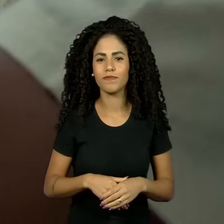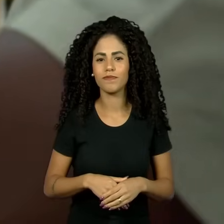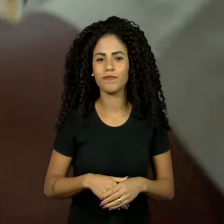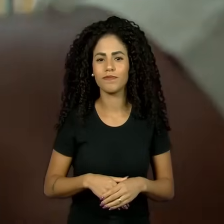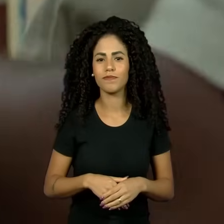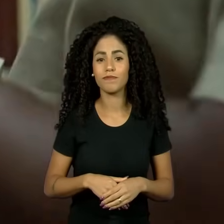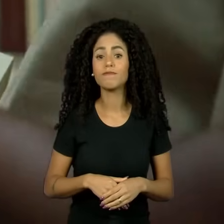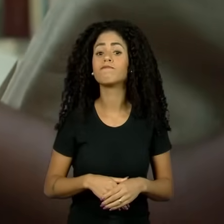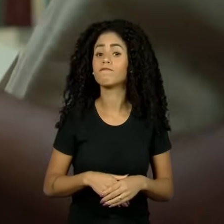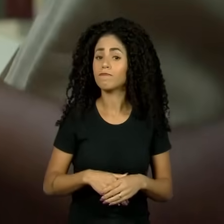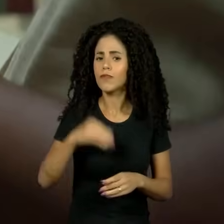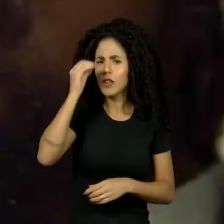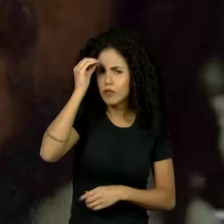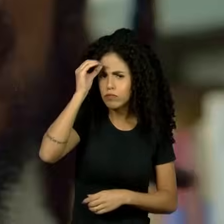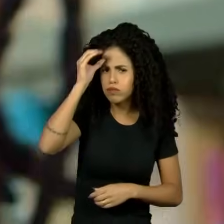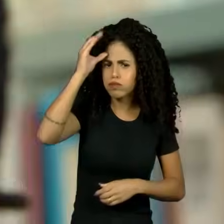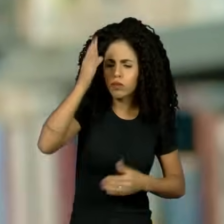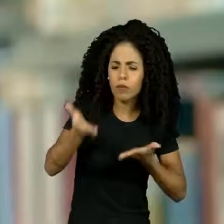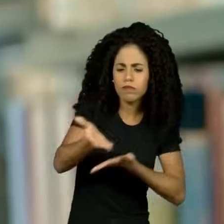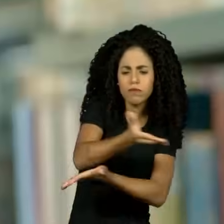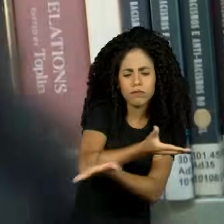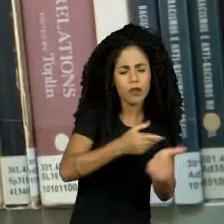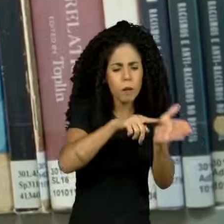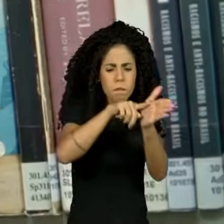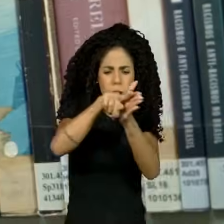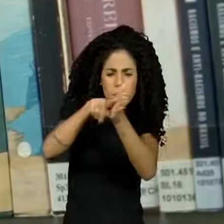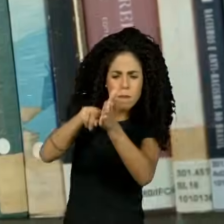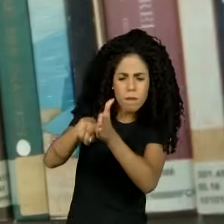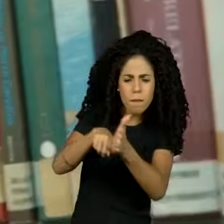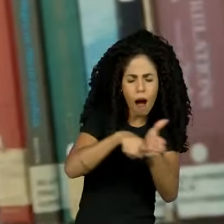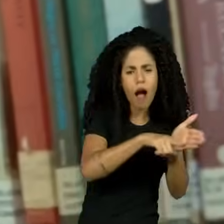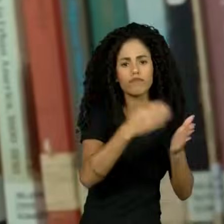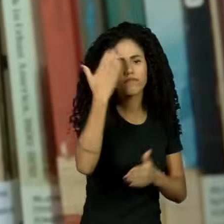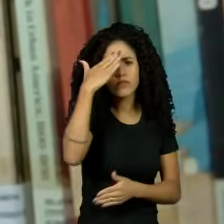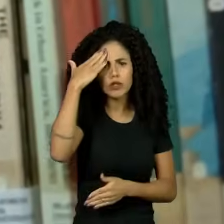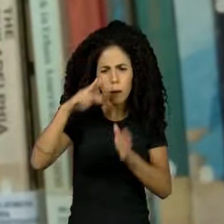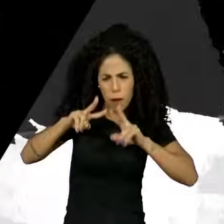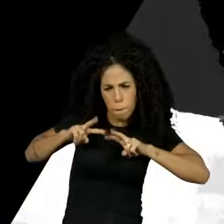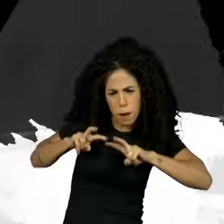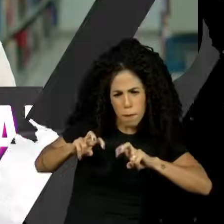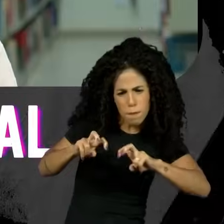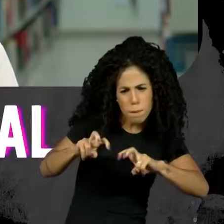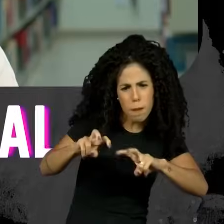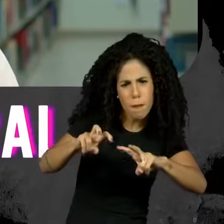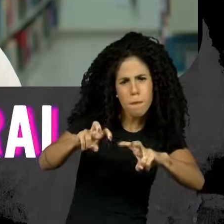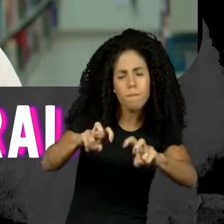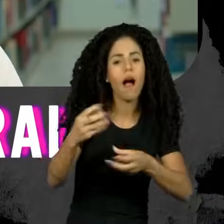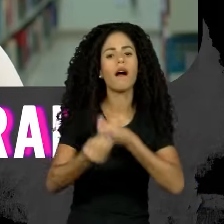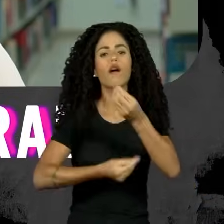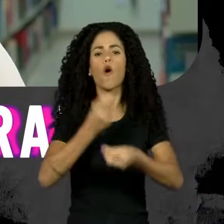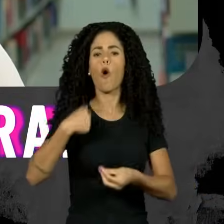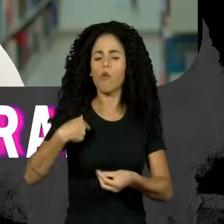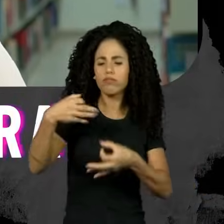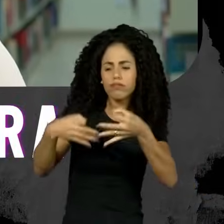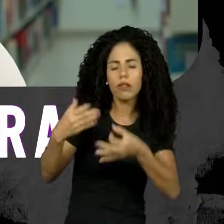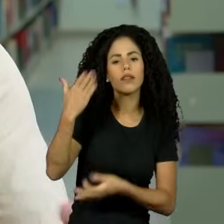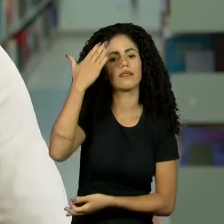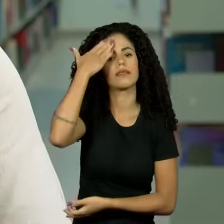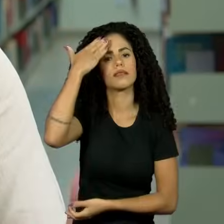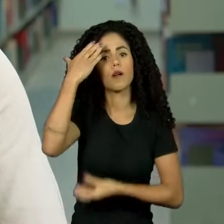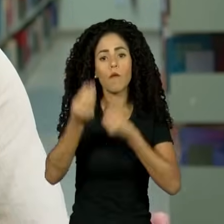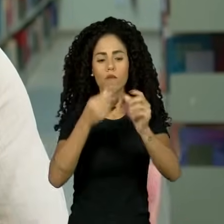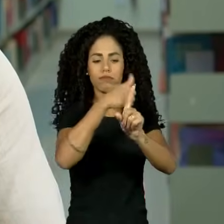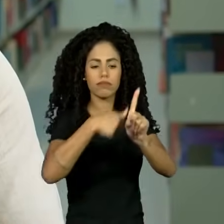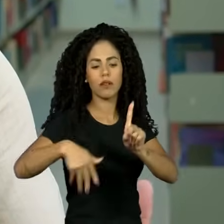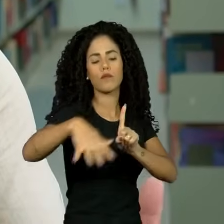O intelectual, ele é uma espécie de autoridade cultural que cria os parâmetros de justificação que a